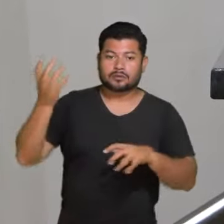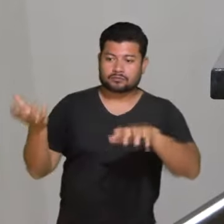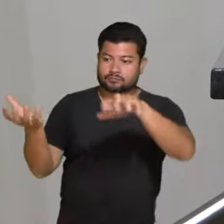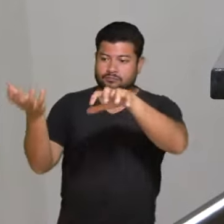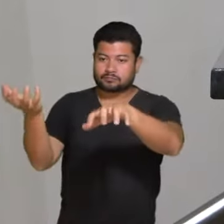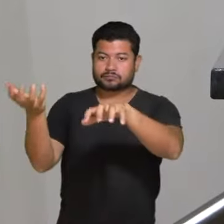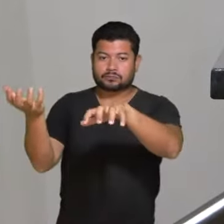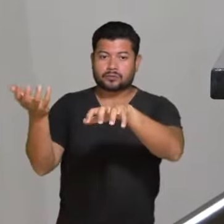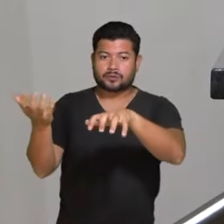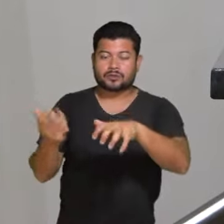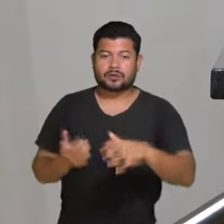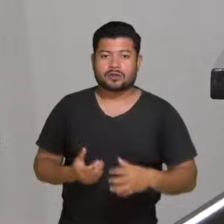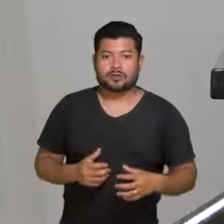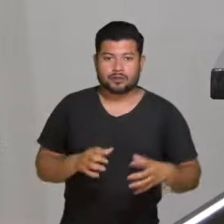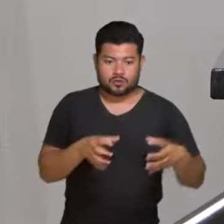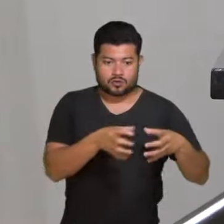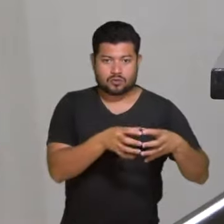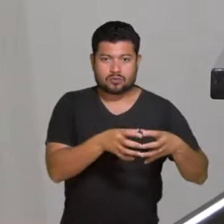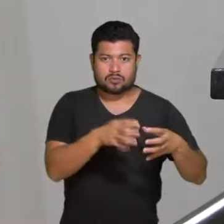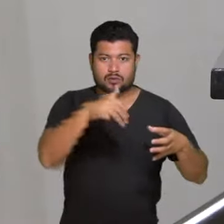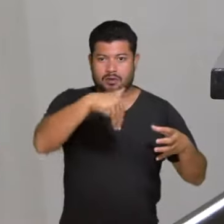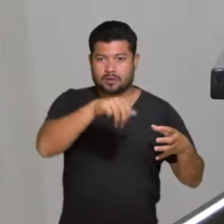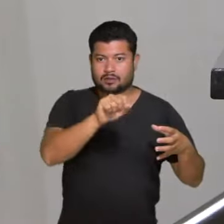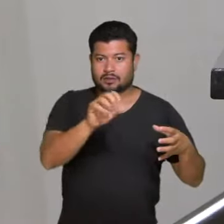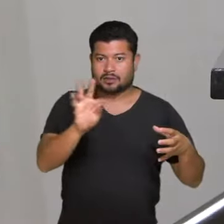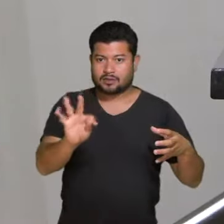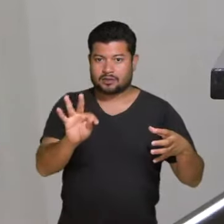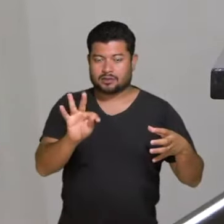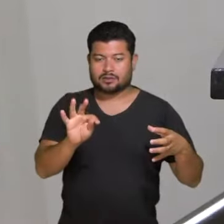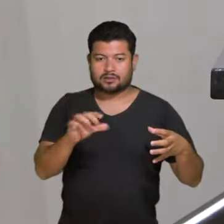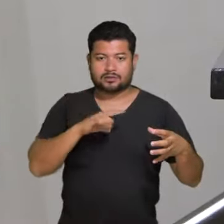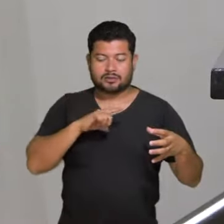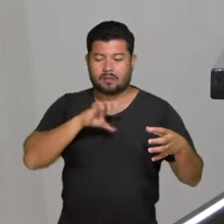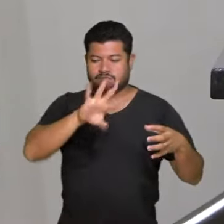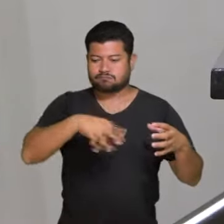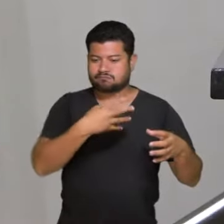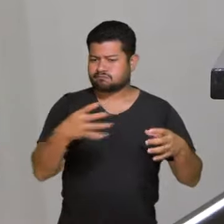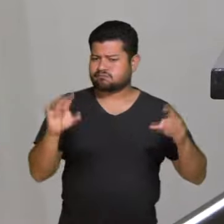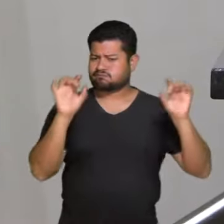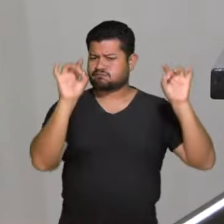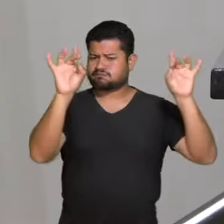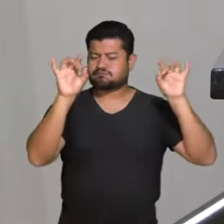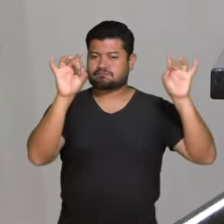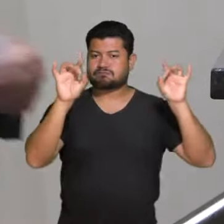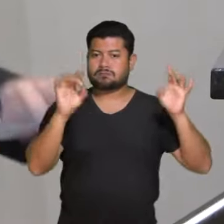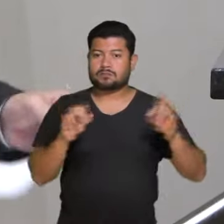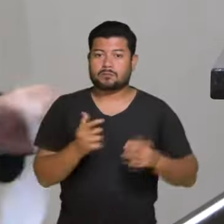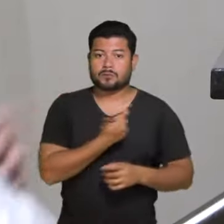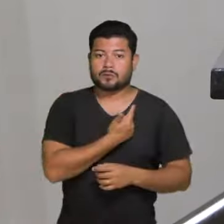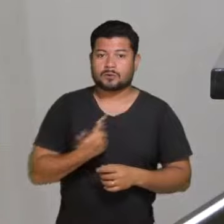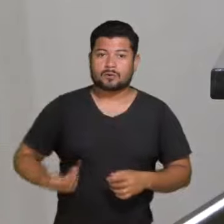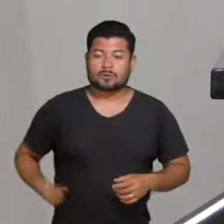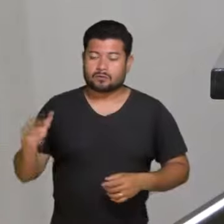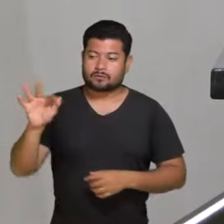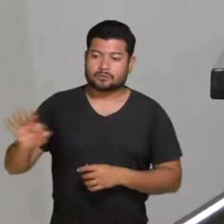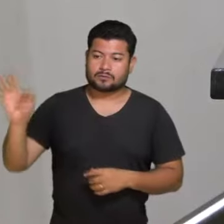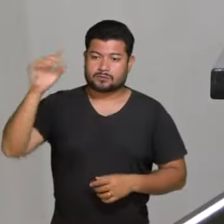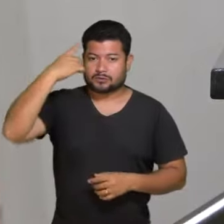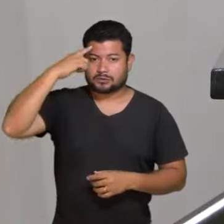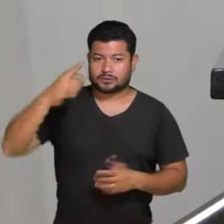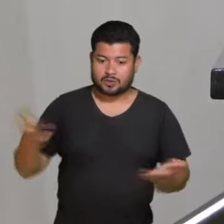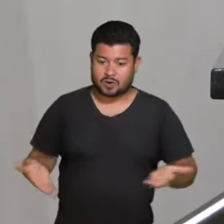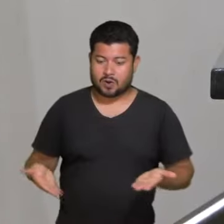MST ter tido agenda de luxo no governo federal, no dia de